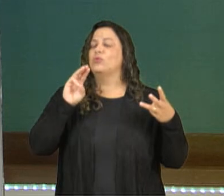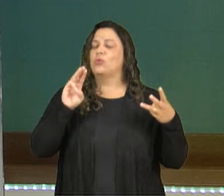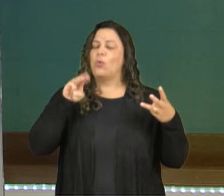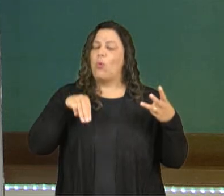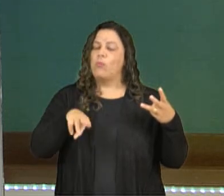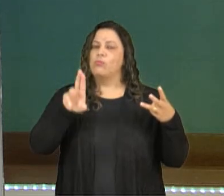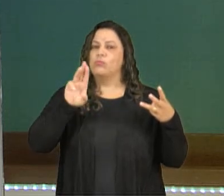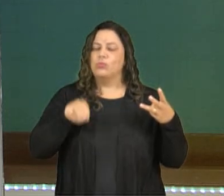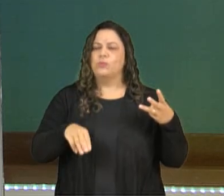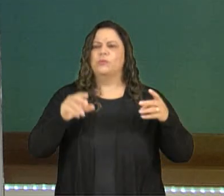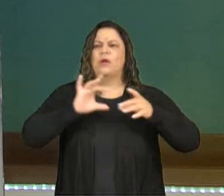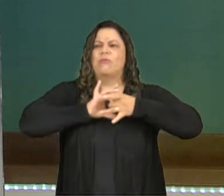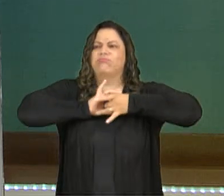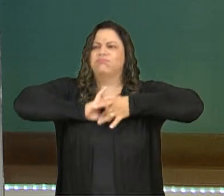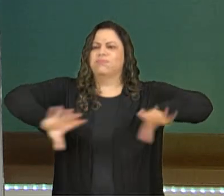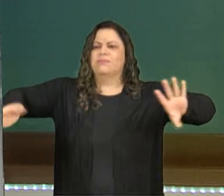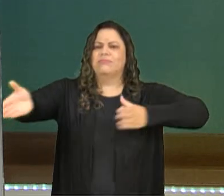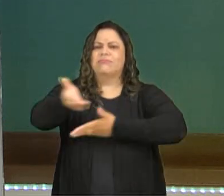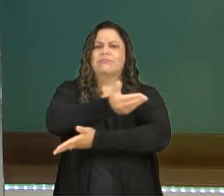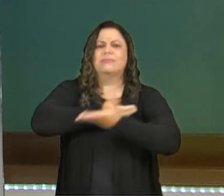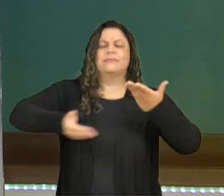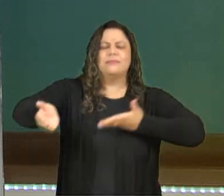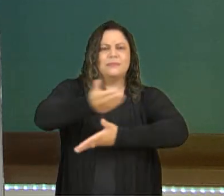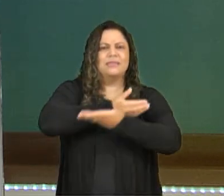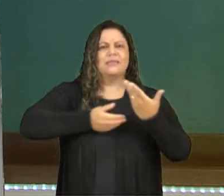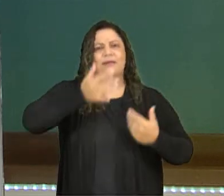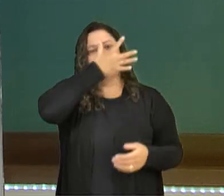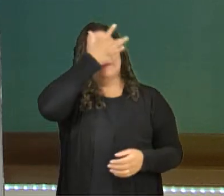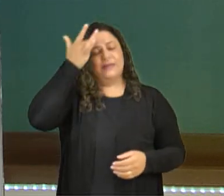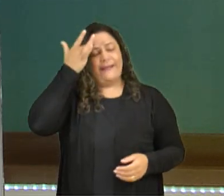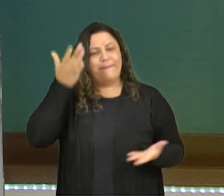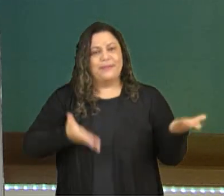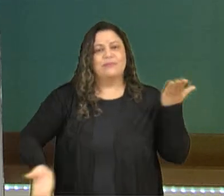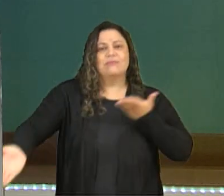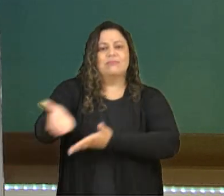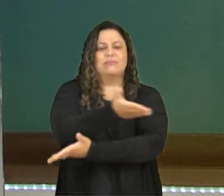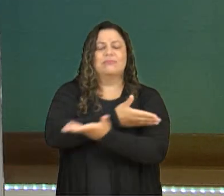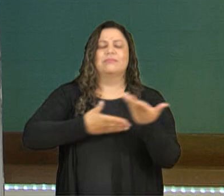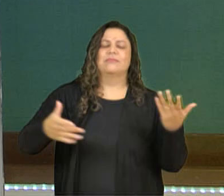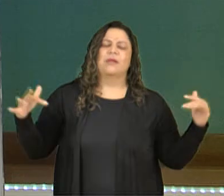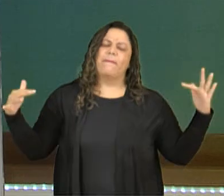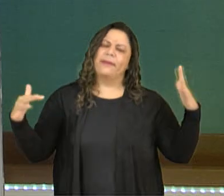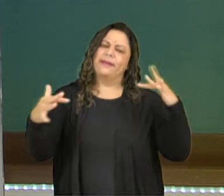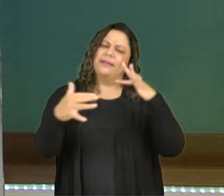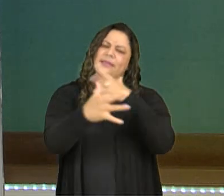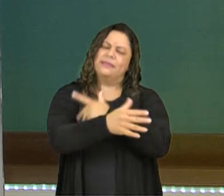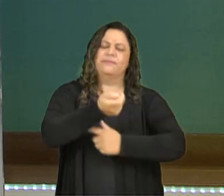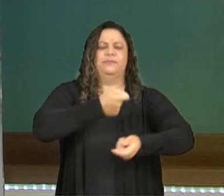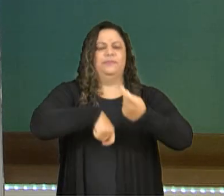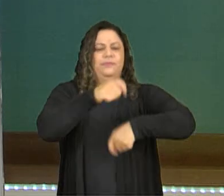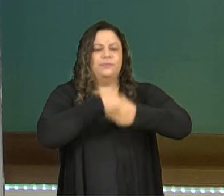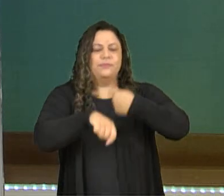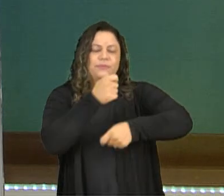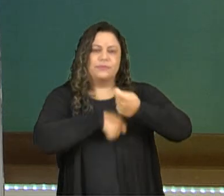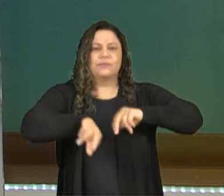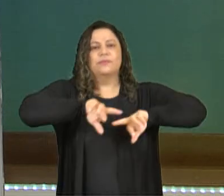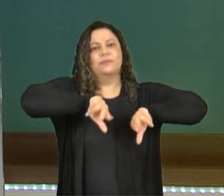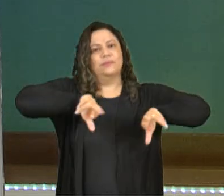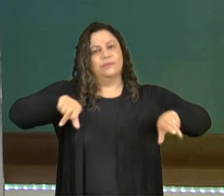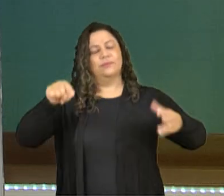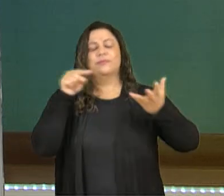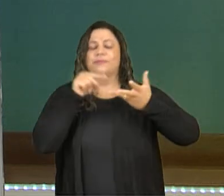uma circulação livre de pessoas, circulação livre de mercadorias, circulação livre